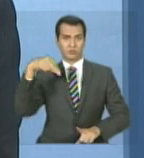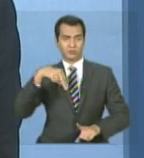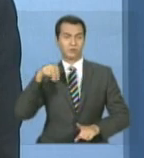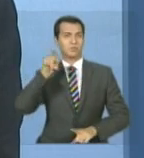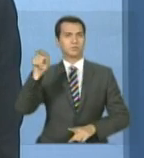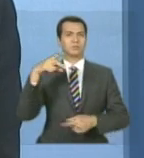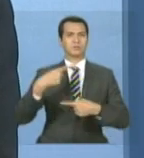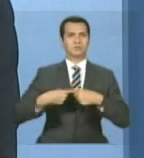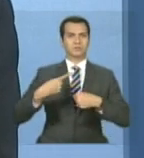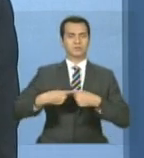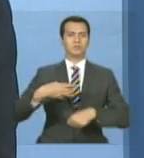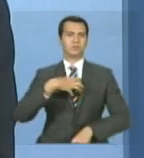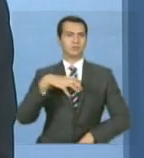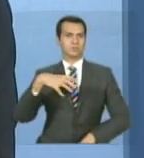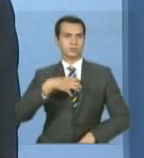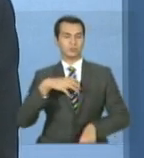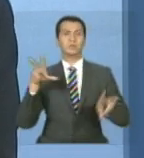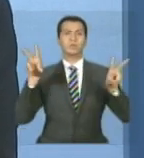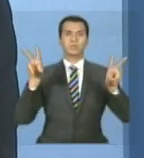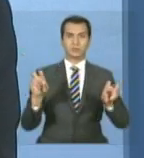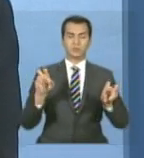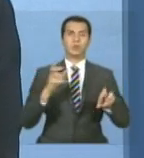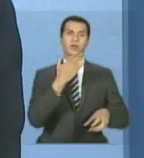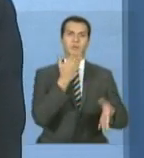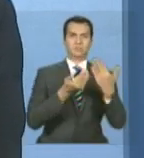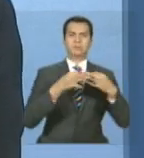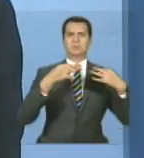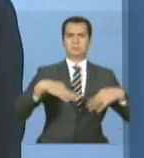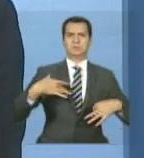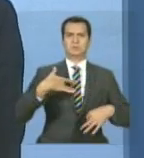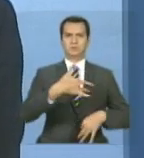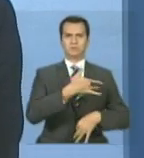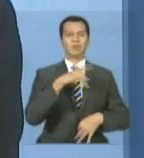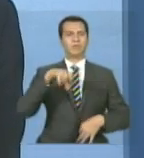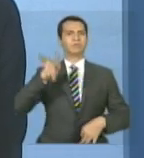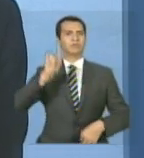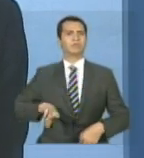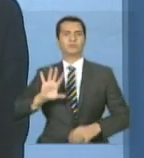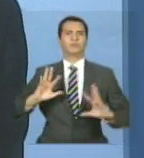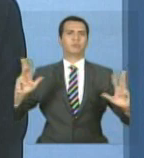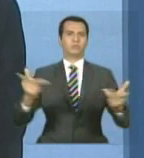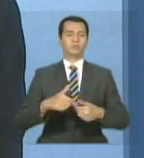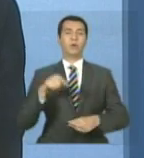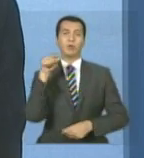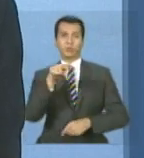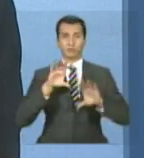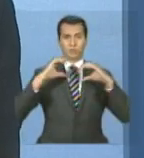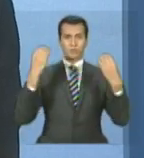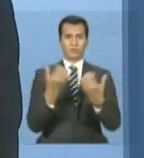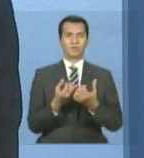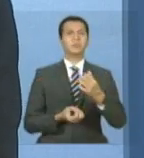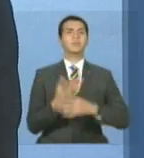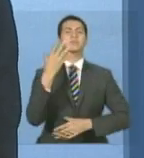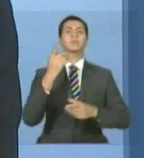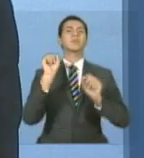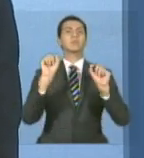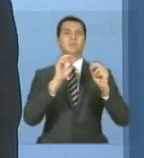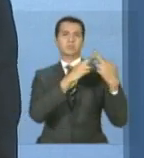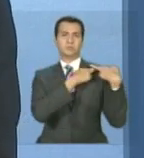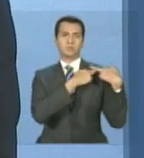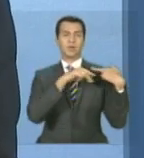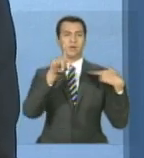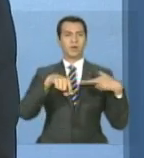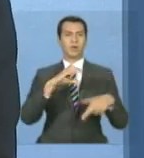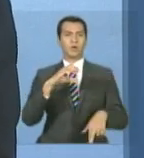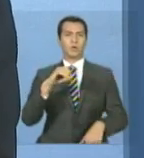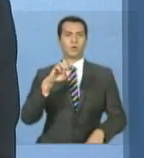Alimentação Adequada e Saudável, Direito de Todos. O evento é promovido pelo Conselho Nacional de Segurança Alimentar e Nutricional, o